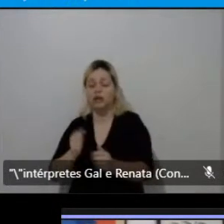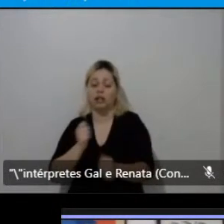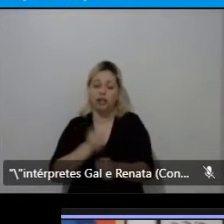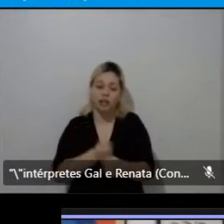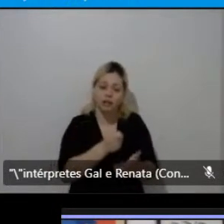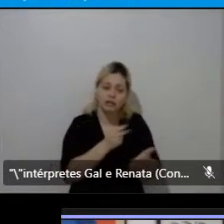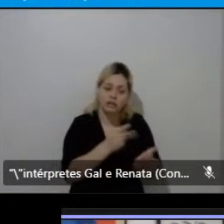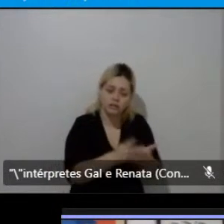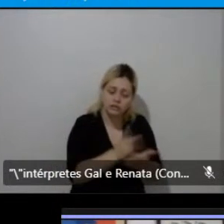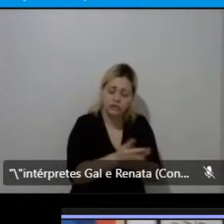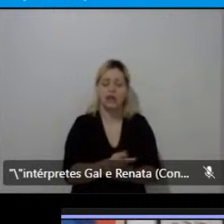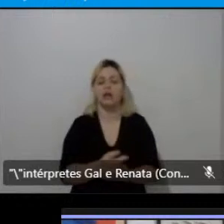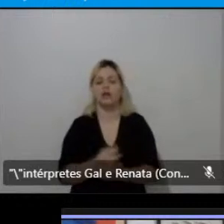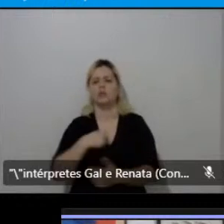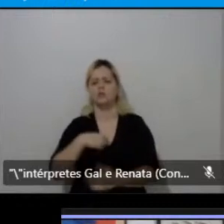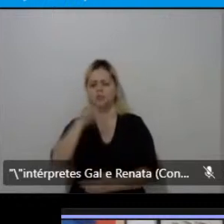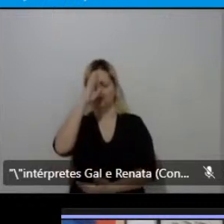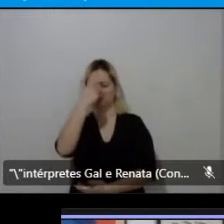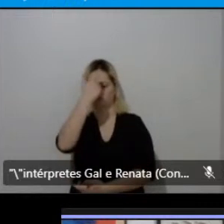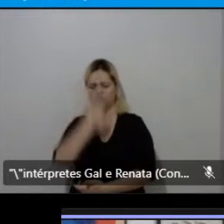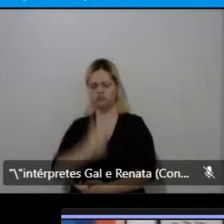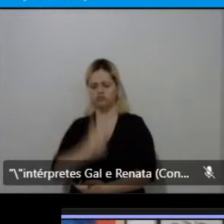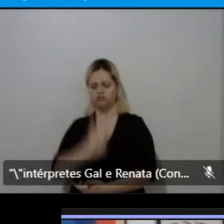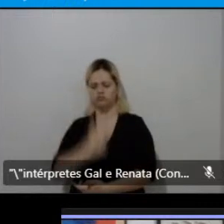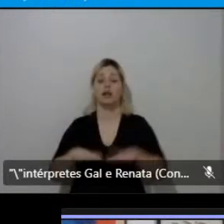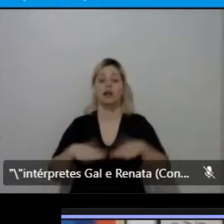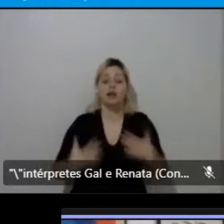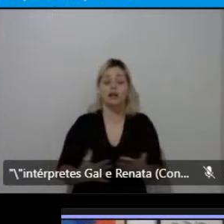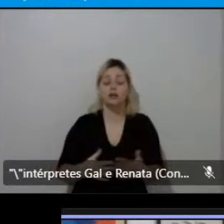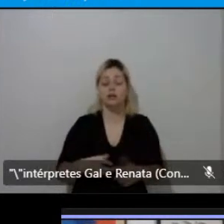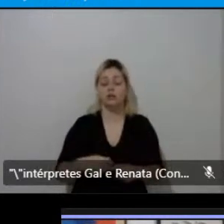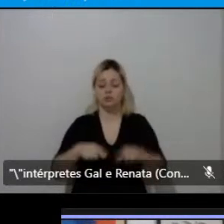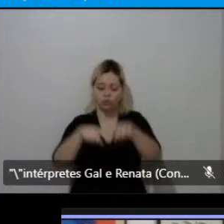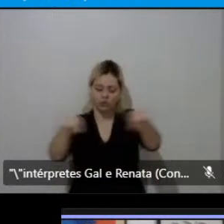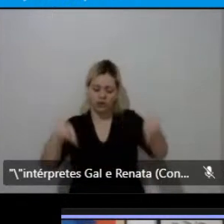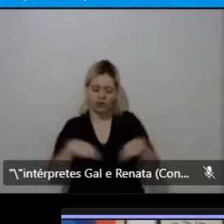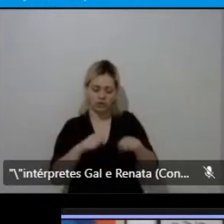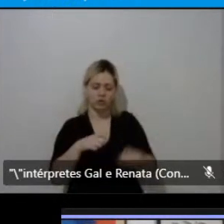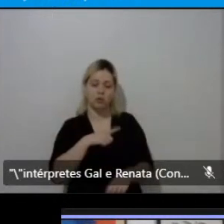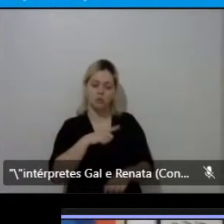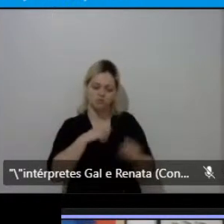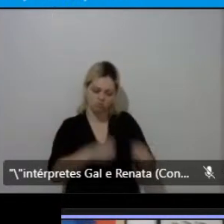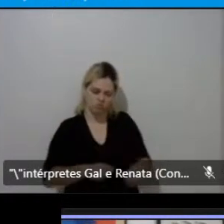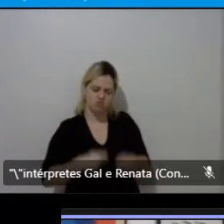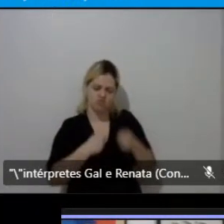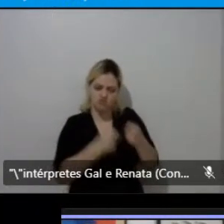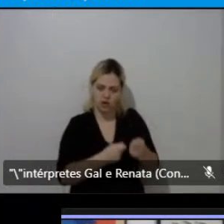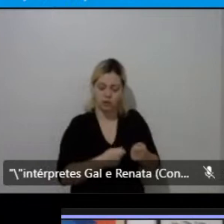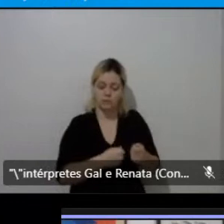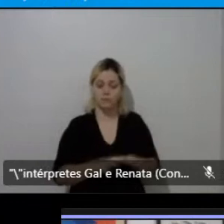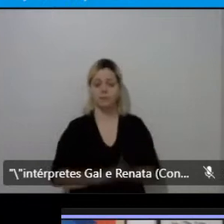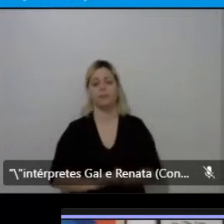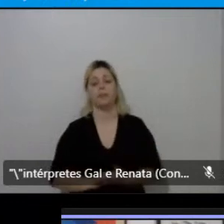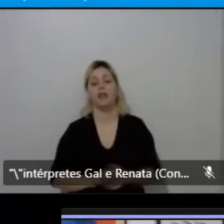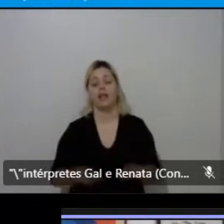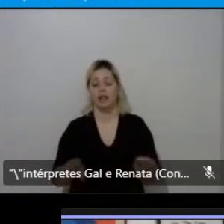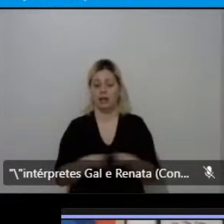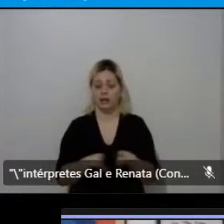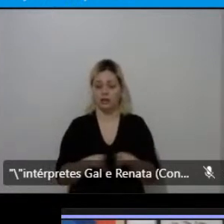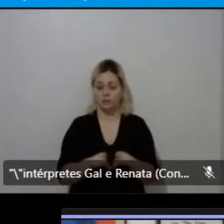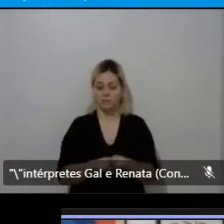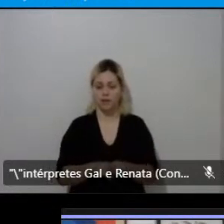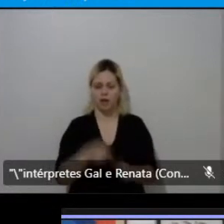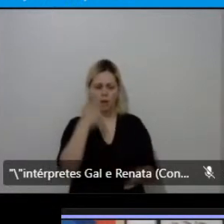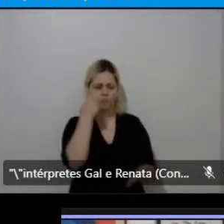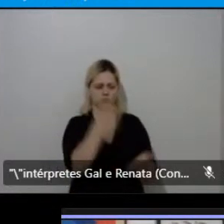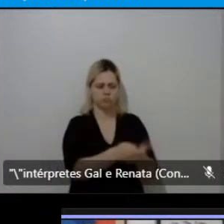da minha ancestralidade, né? Então, é um território que vai ter uma potência, né? Uma outra coisa, autonomia em relação ao Estado, partidos